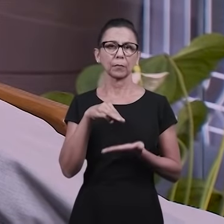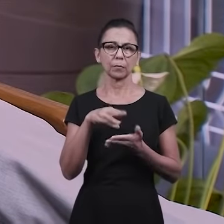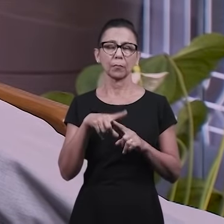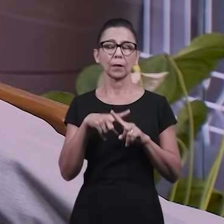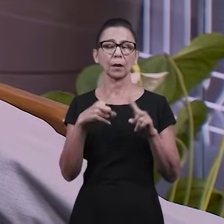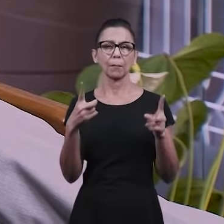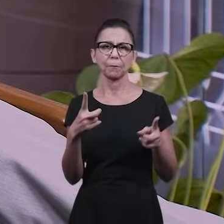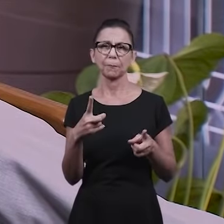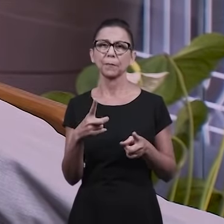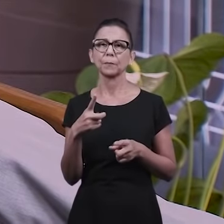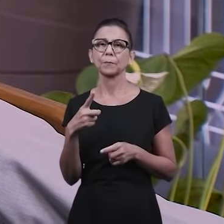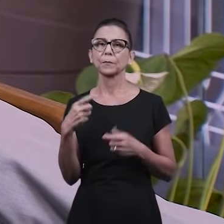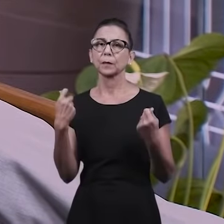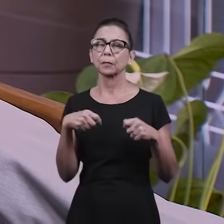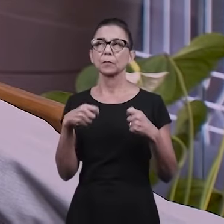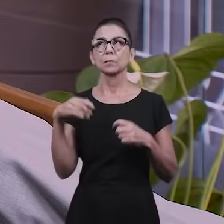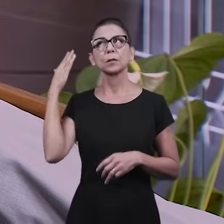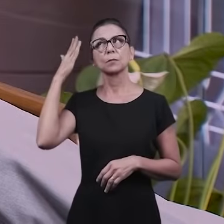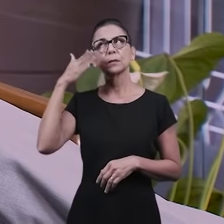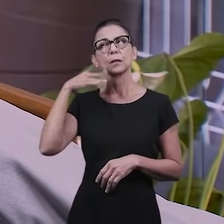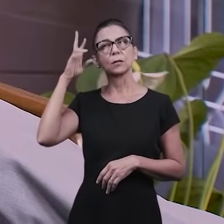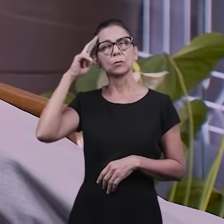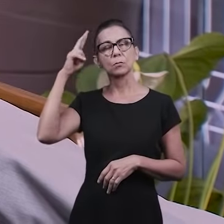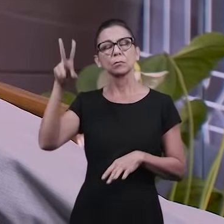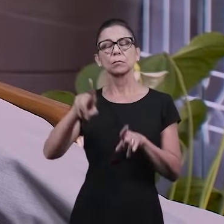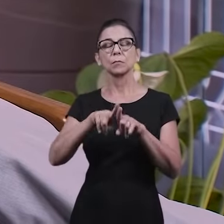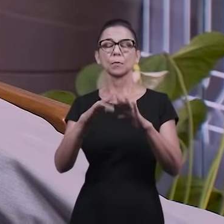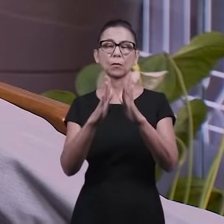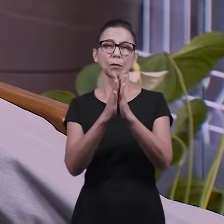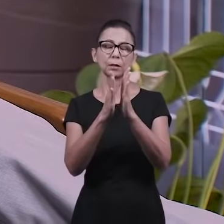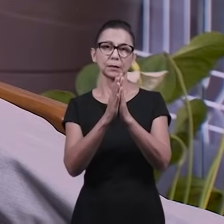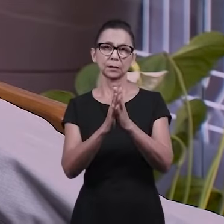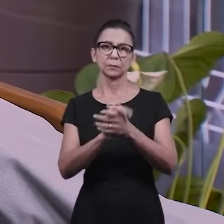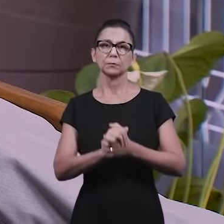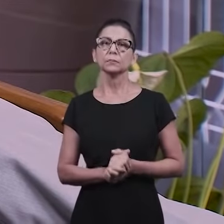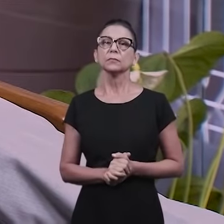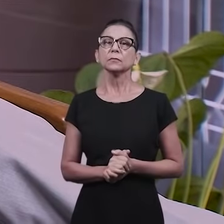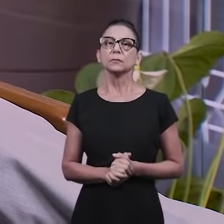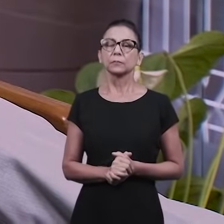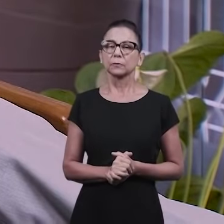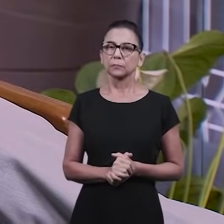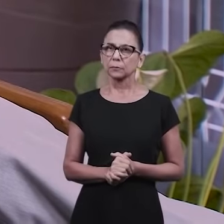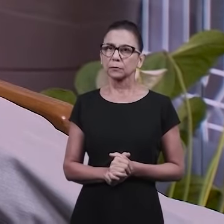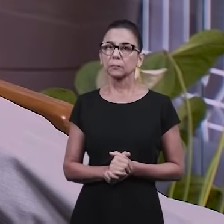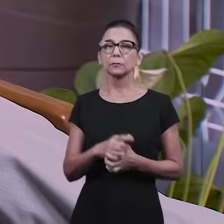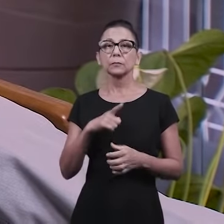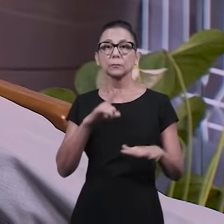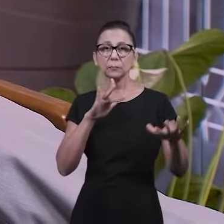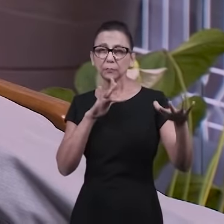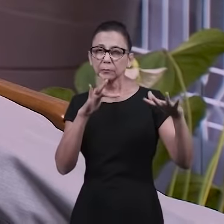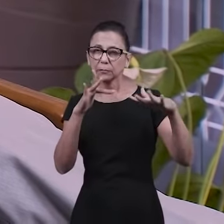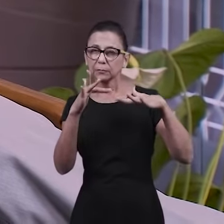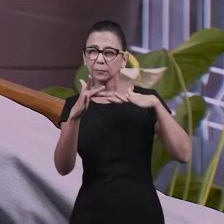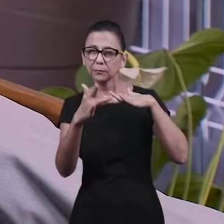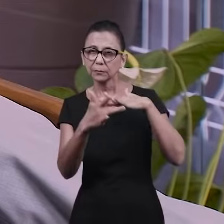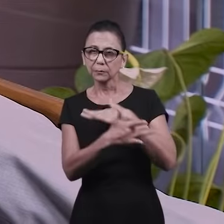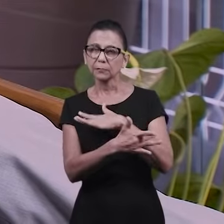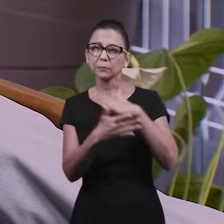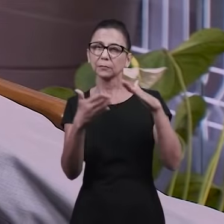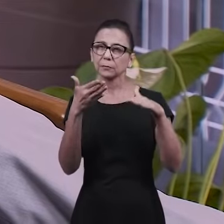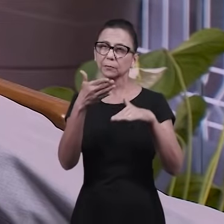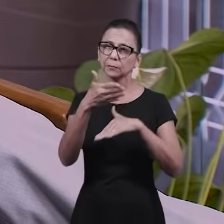parte do Senhor e até mesmo de uma oração. Siga-nos também nas redes sociais, acesse os sites da Igreja